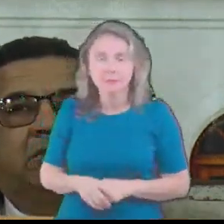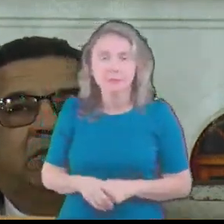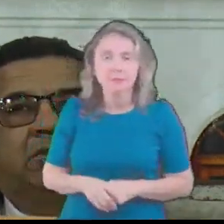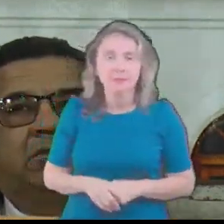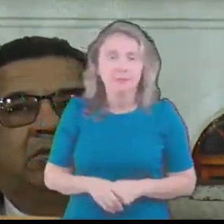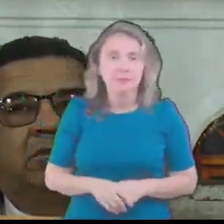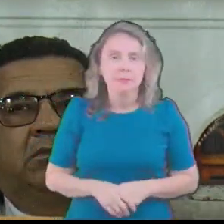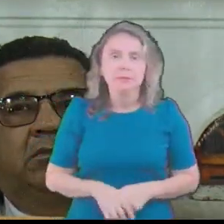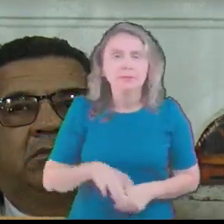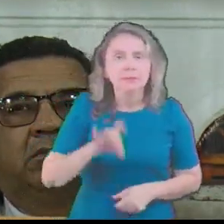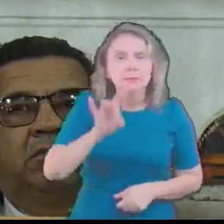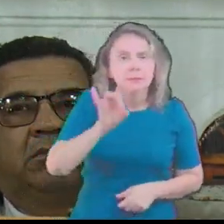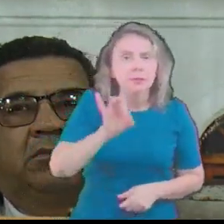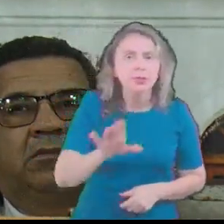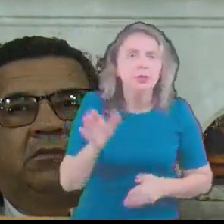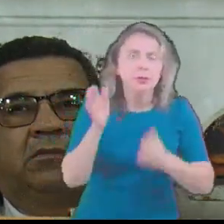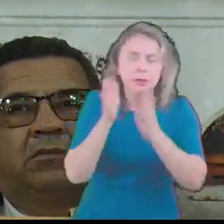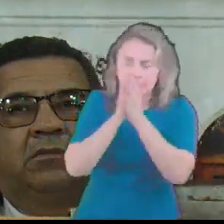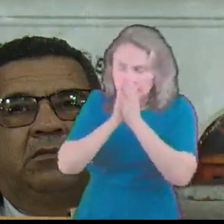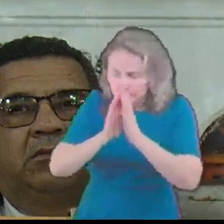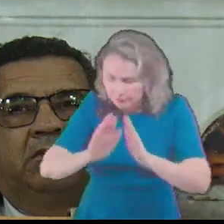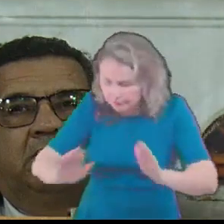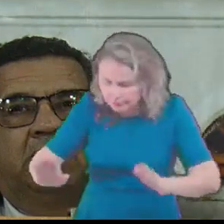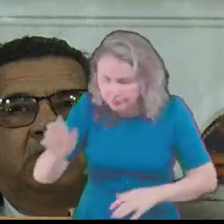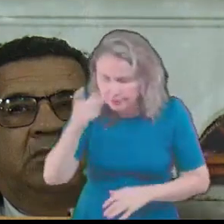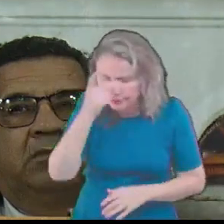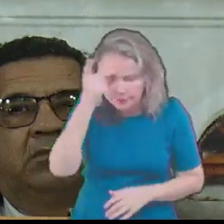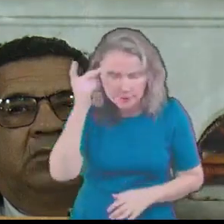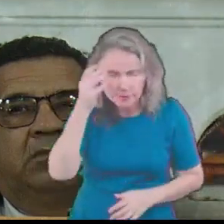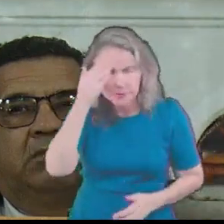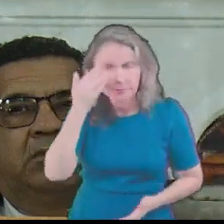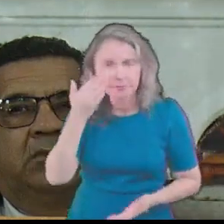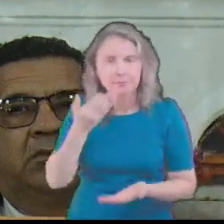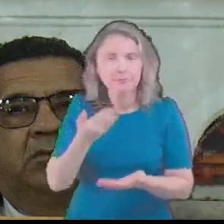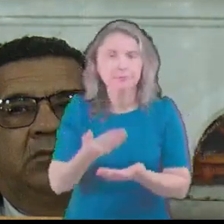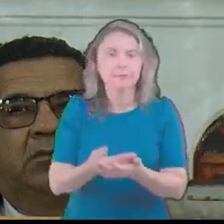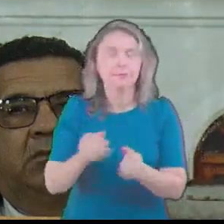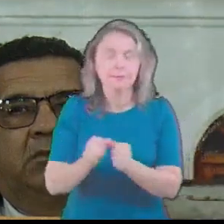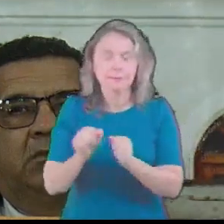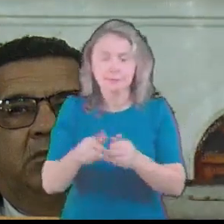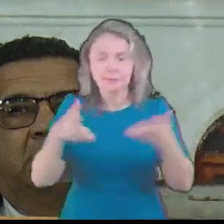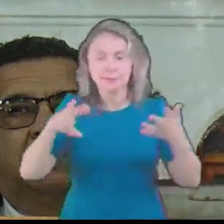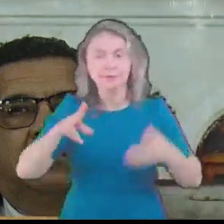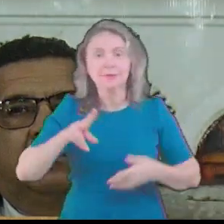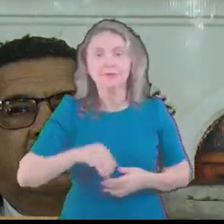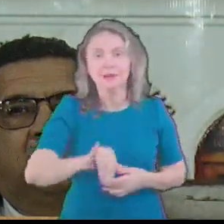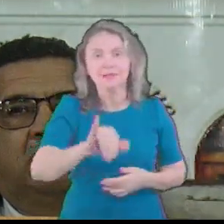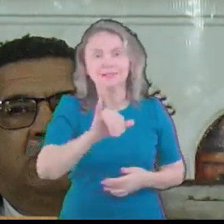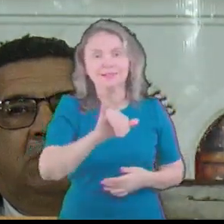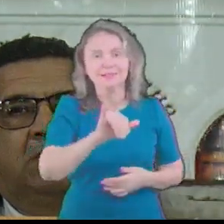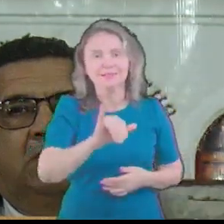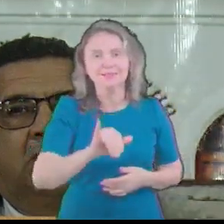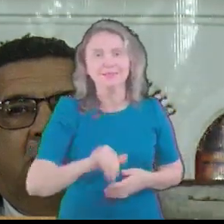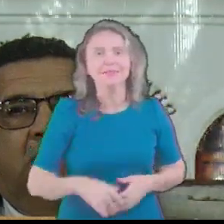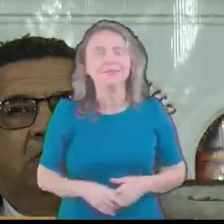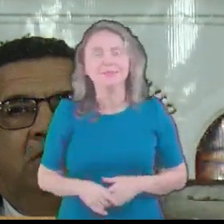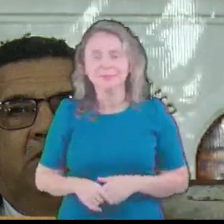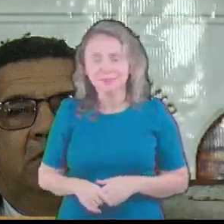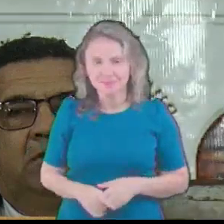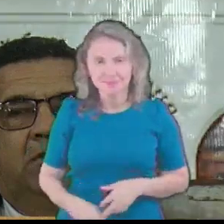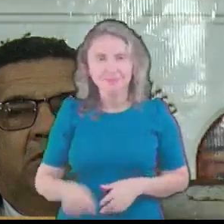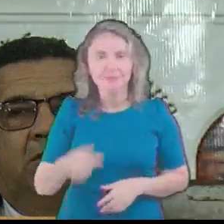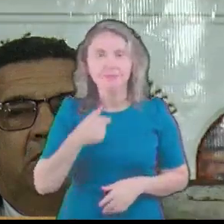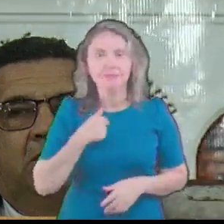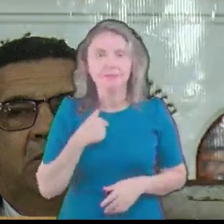Só adora quem crê que o milagre vai acontecer. Eu queria que